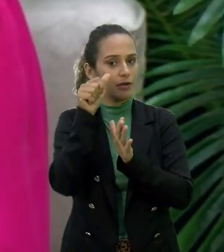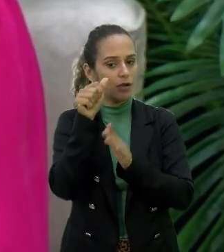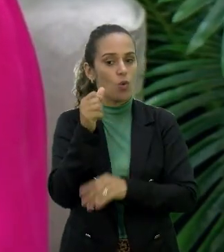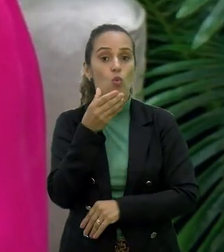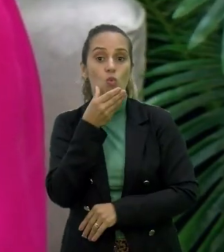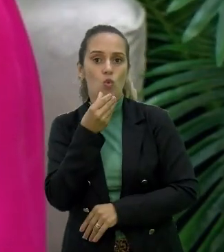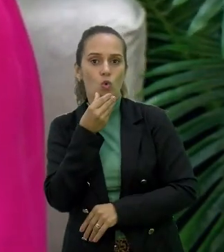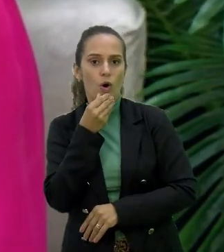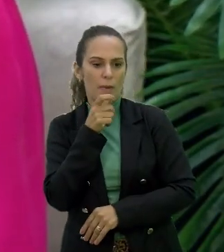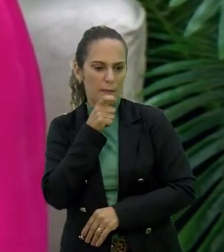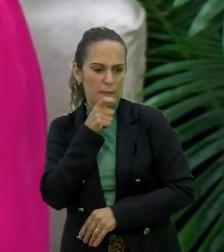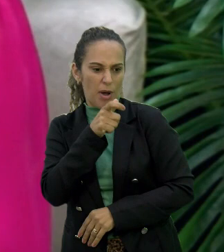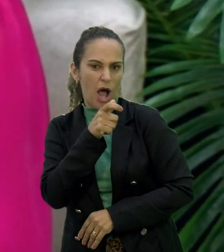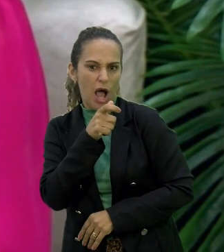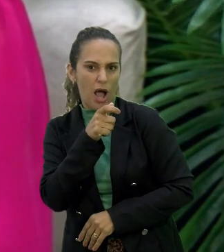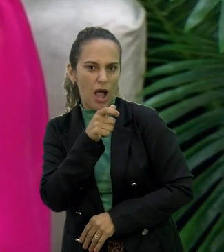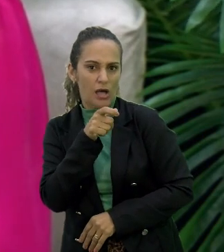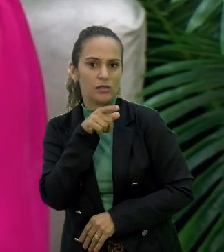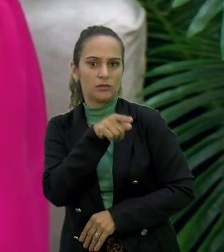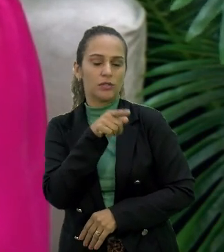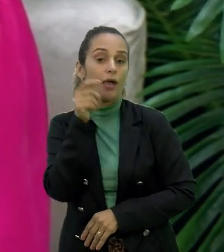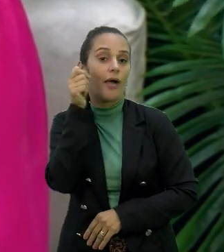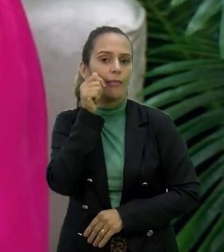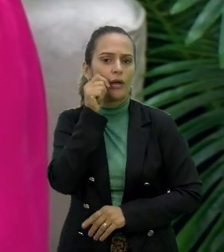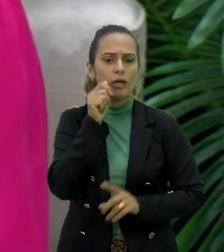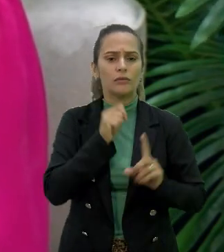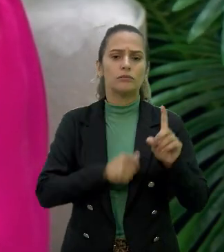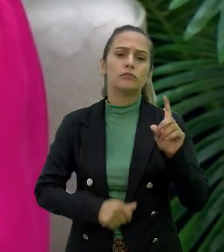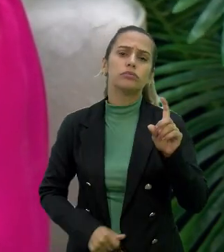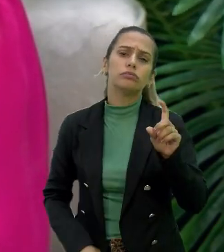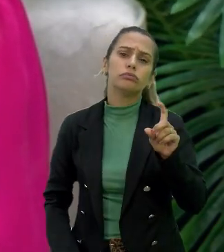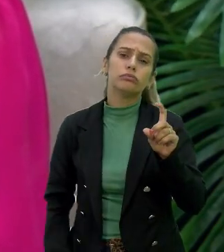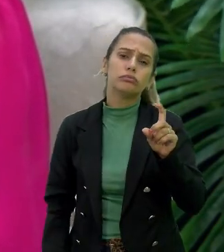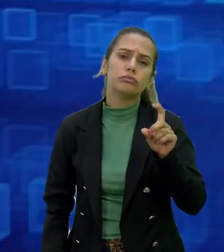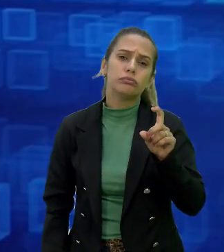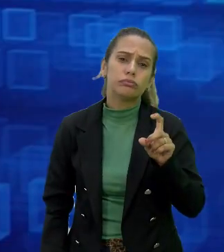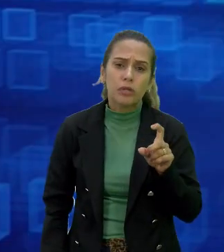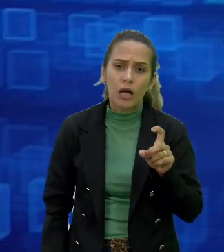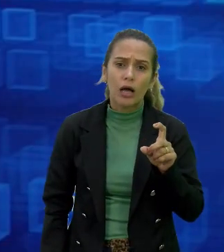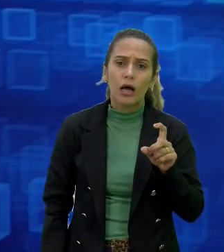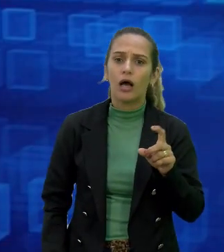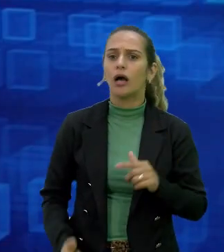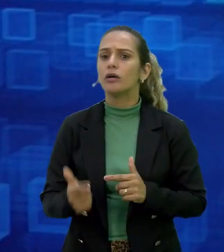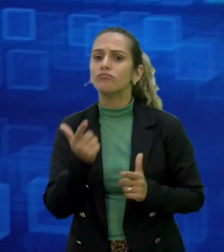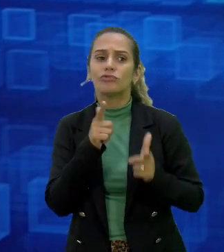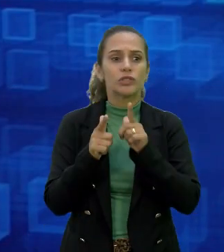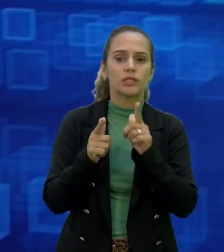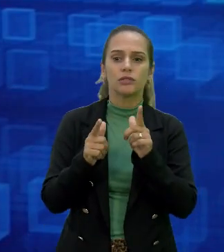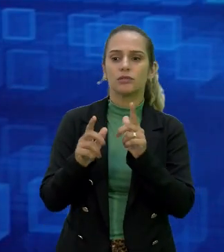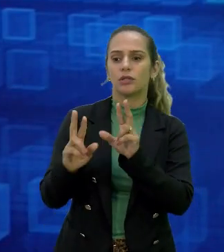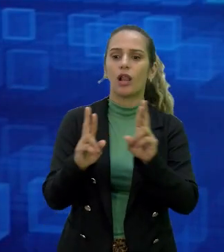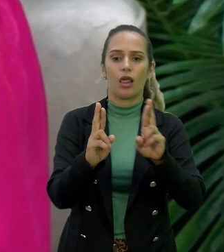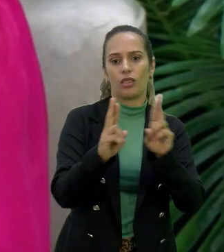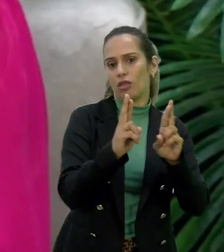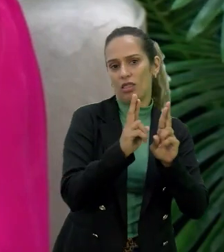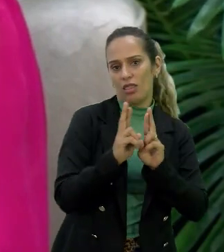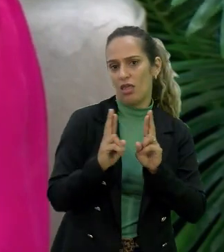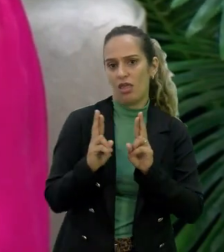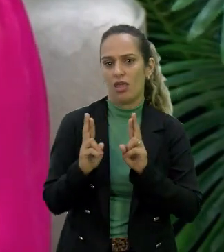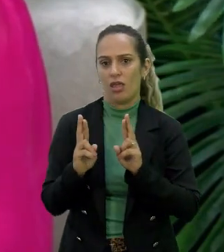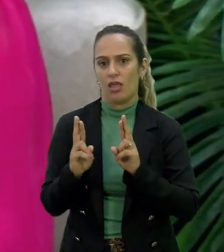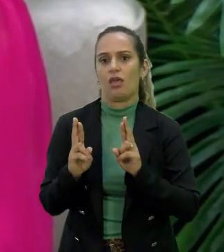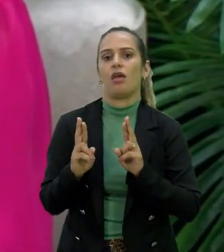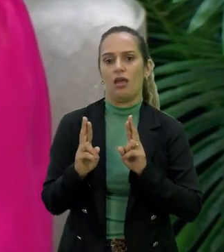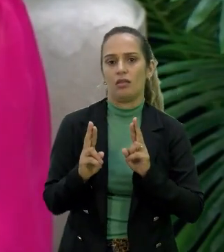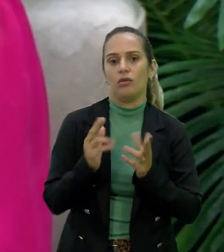violência emocional né onde a mulher ela não ela não se relaciona com alguém que já violentou